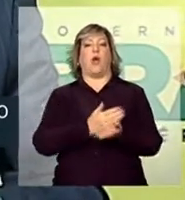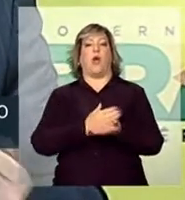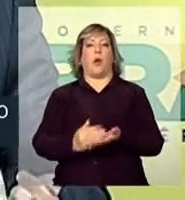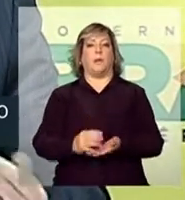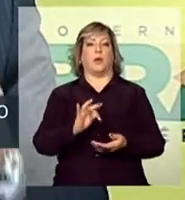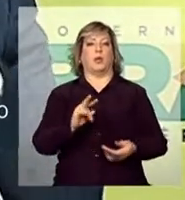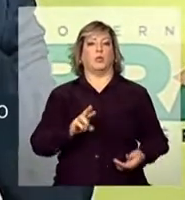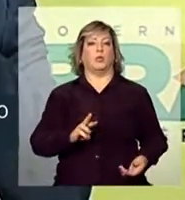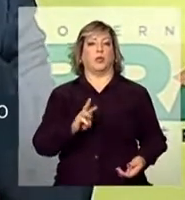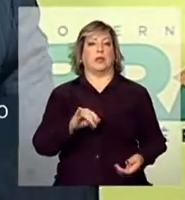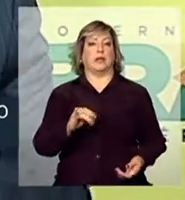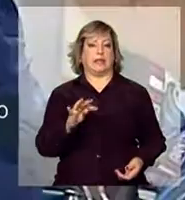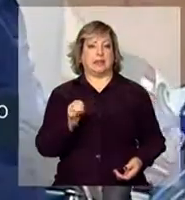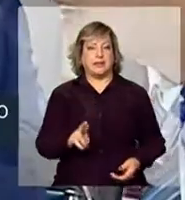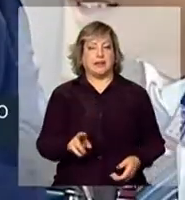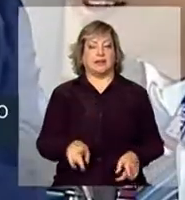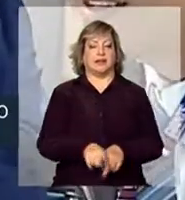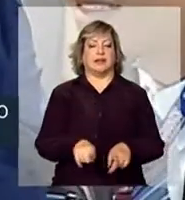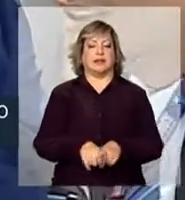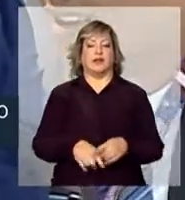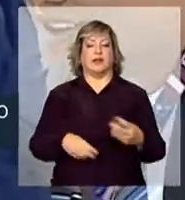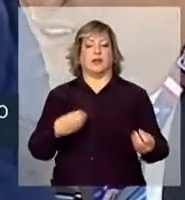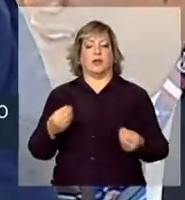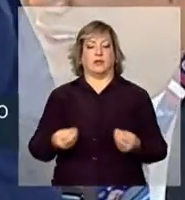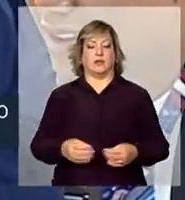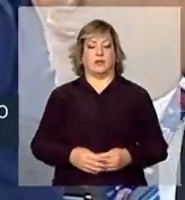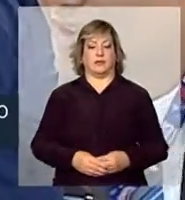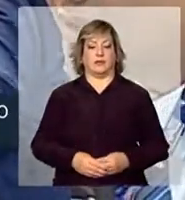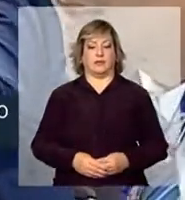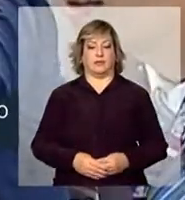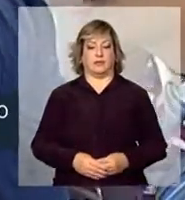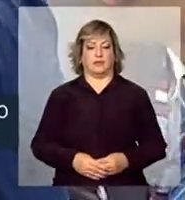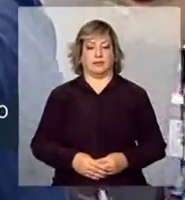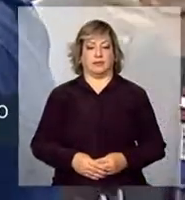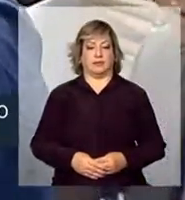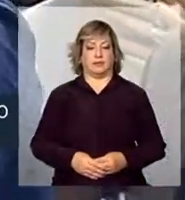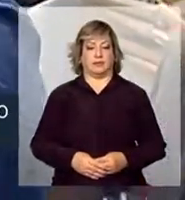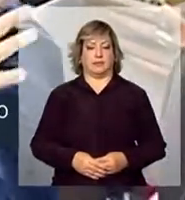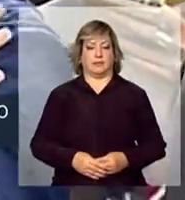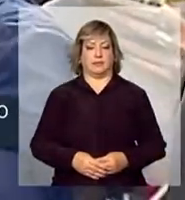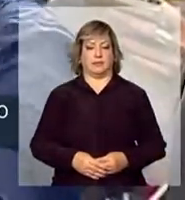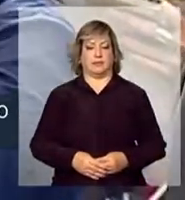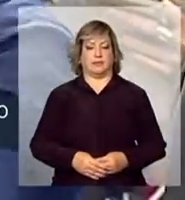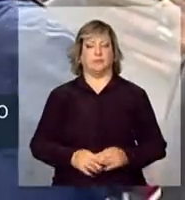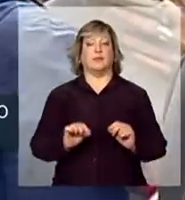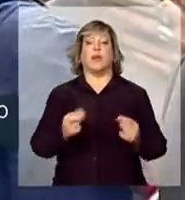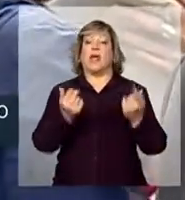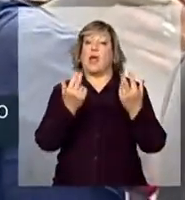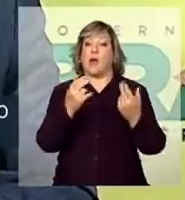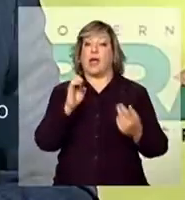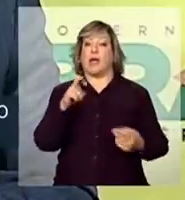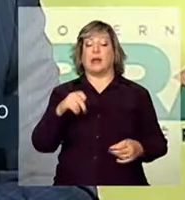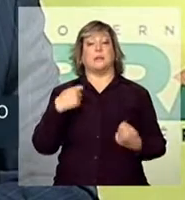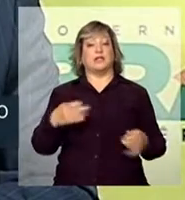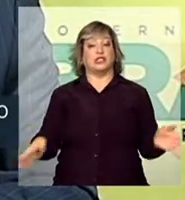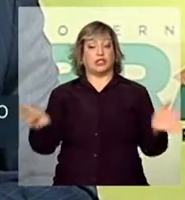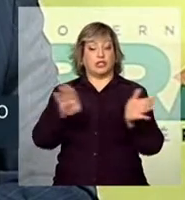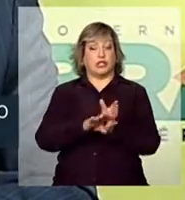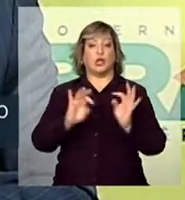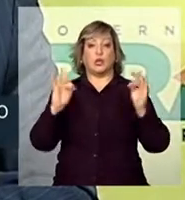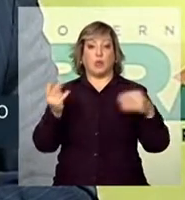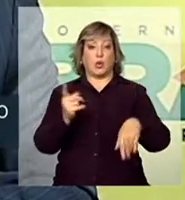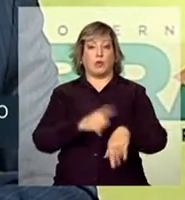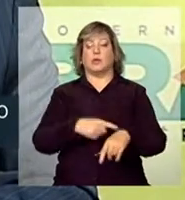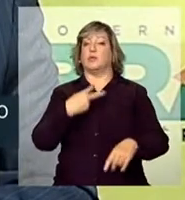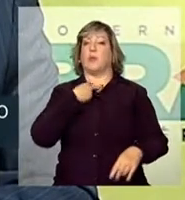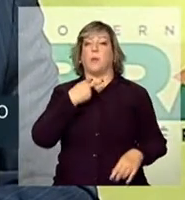furado e reclama porque chegou atrasado que é uma forma de e não é que nem o Enem tem que chegar tudo uma sala